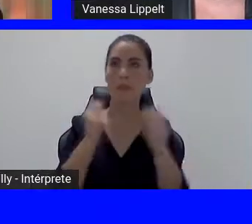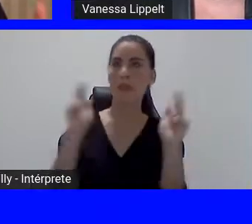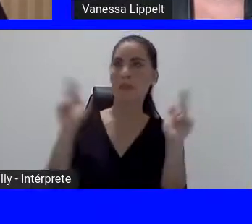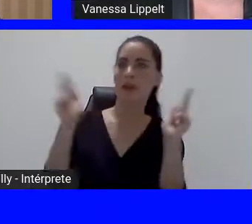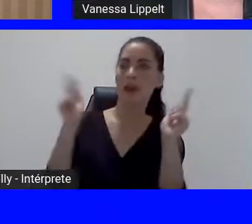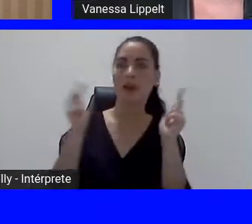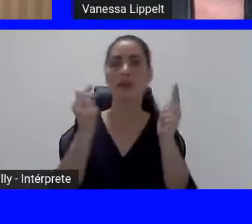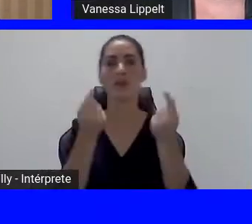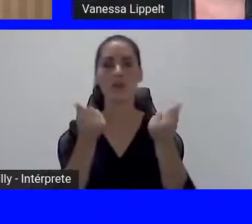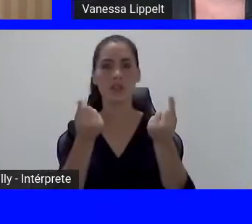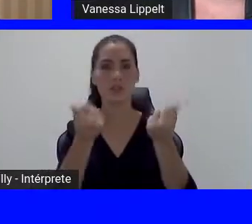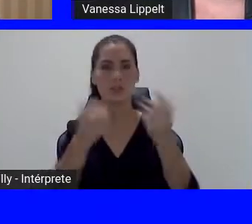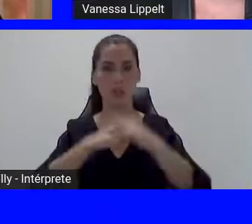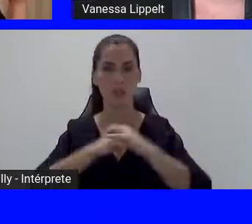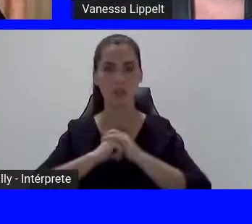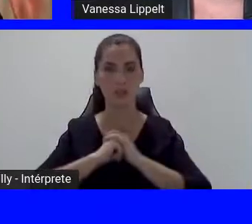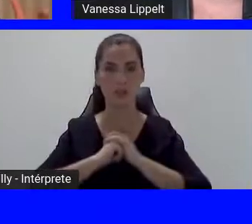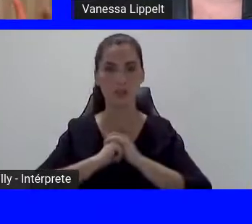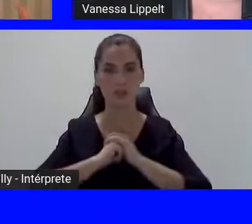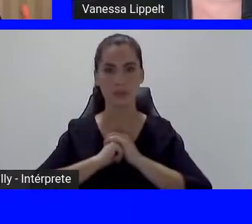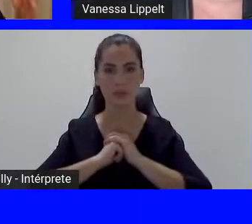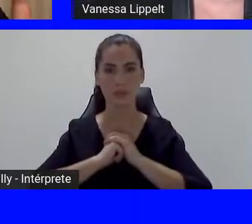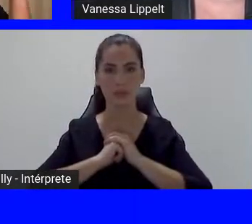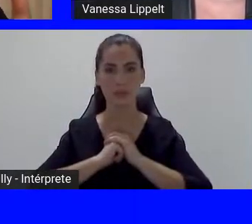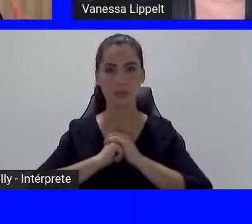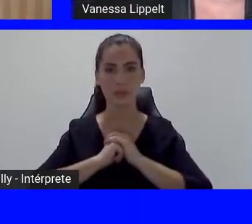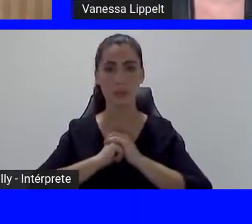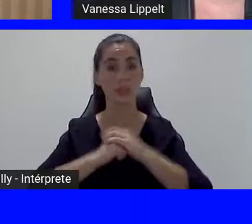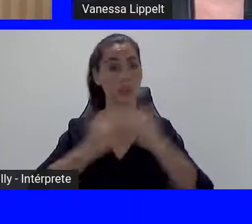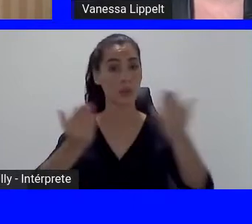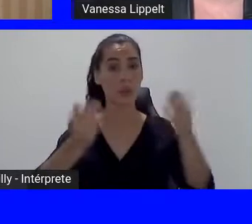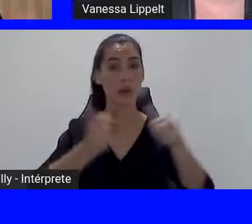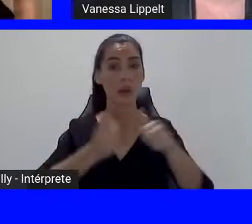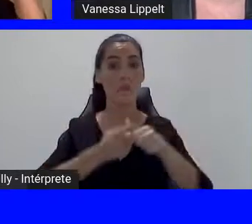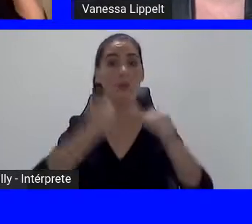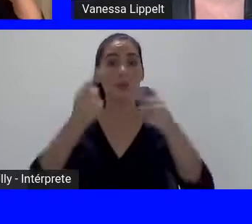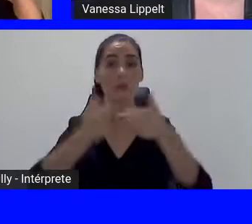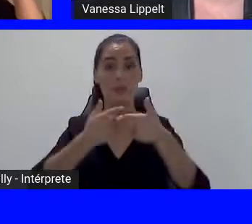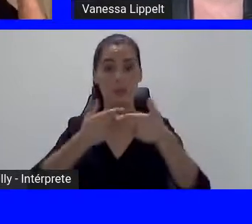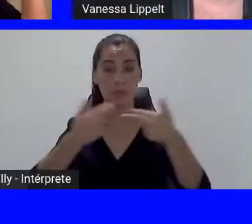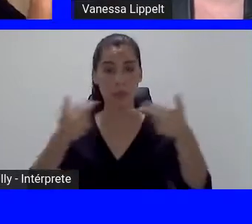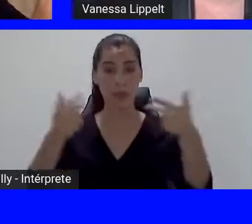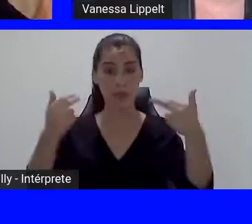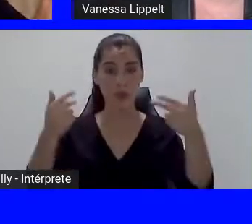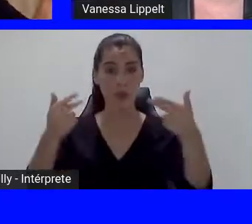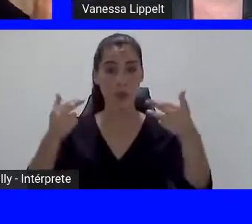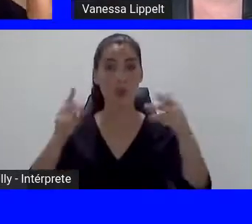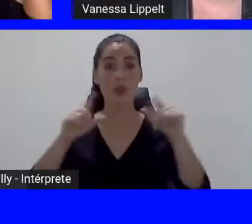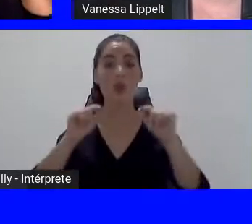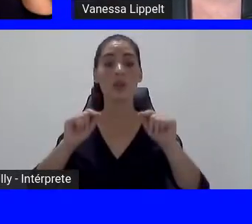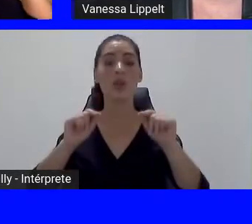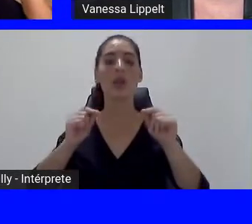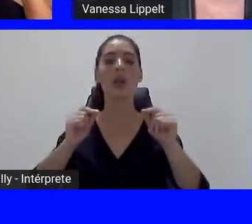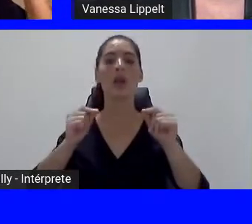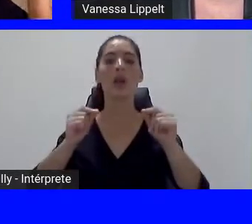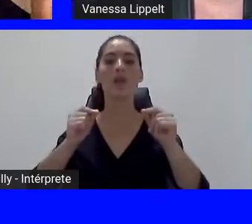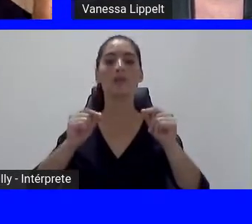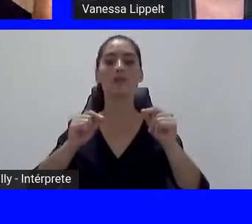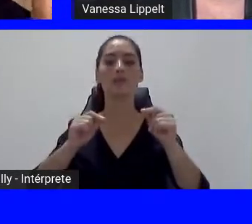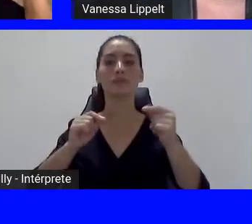isso porque ali estava o Auxílio Brasil. Então, a primeira coisa é dar estabilidade. Quando você dá estabilidade para o país,